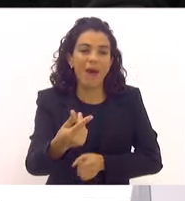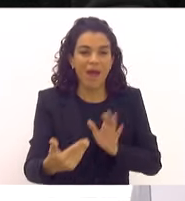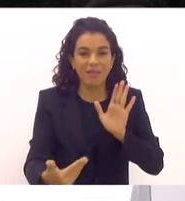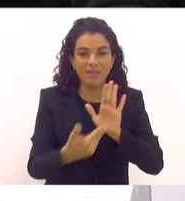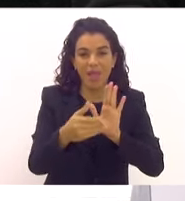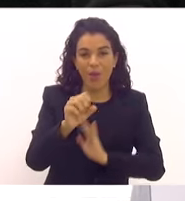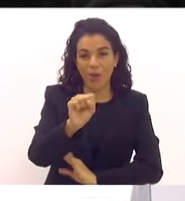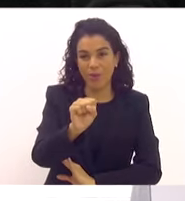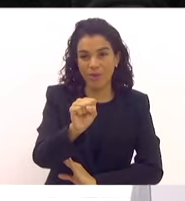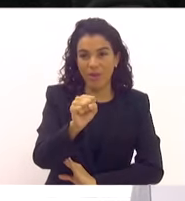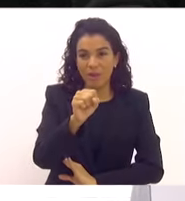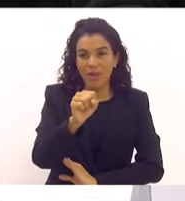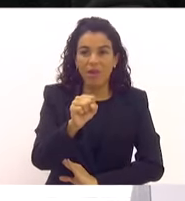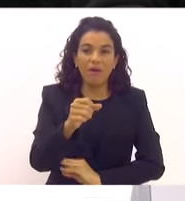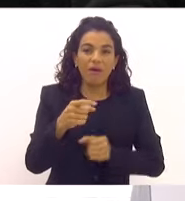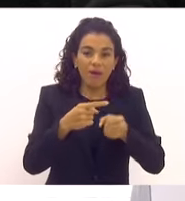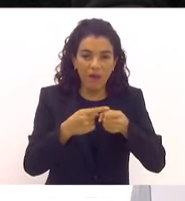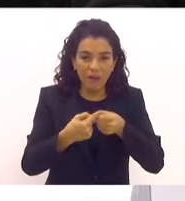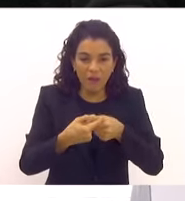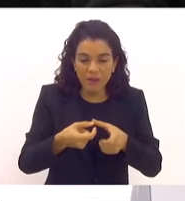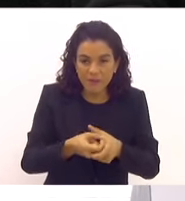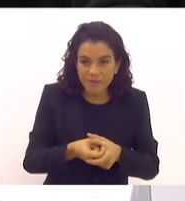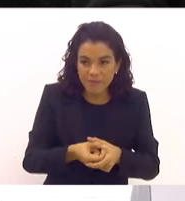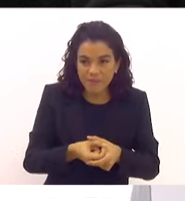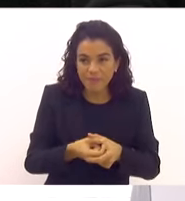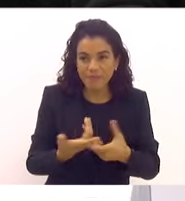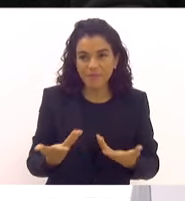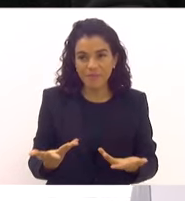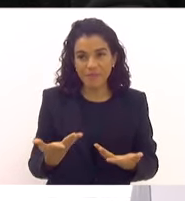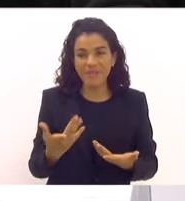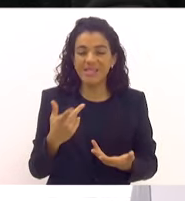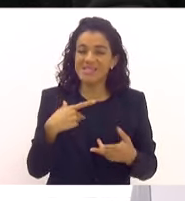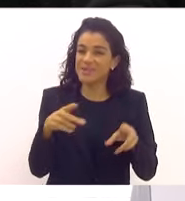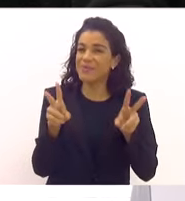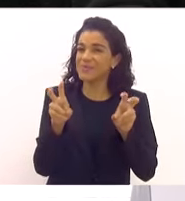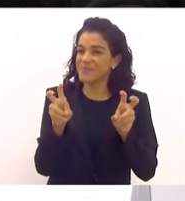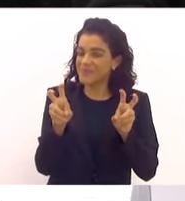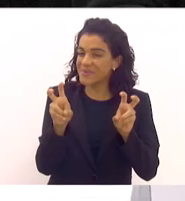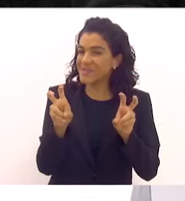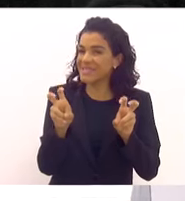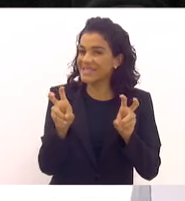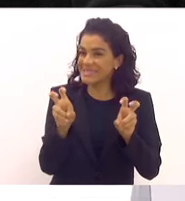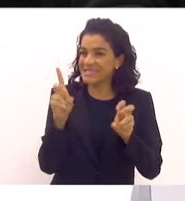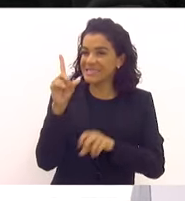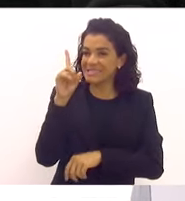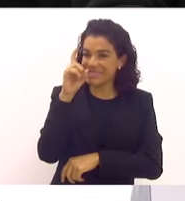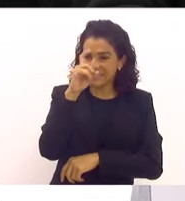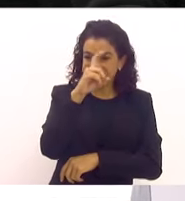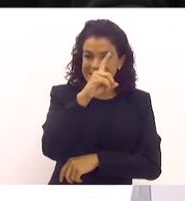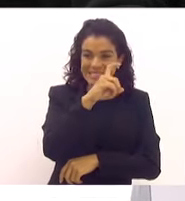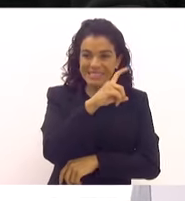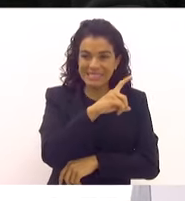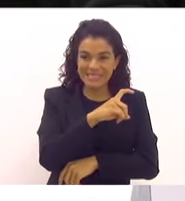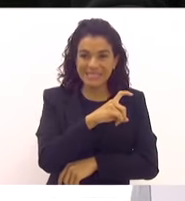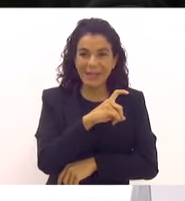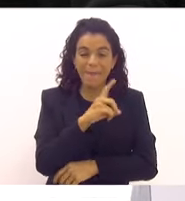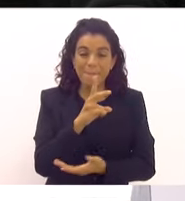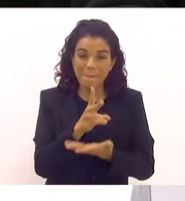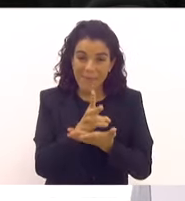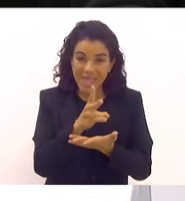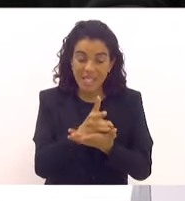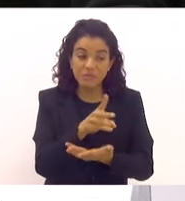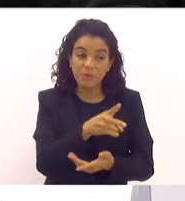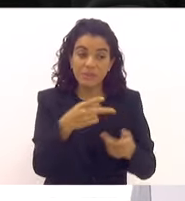autonomia, porque é um municípiozinho pequeno. Então, esse não é um tema que, apesar do